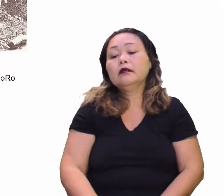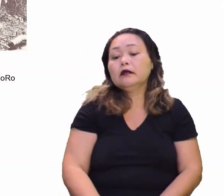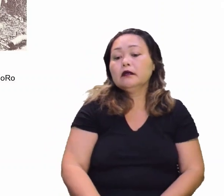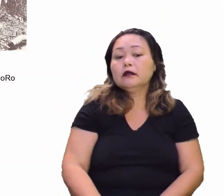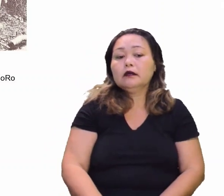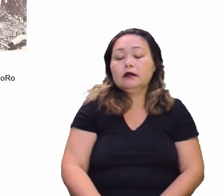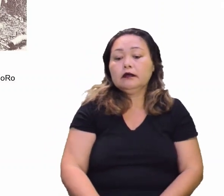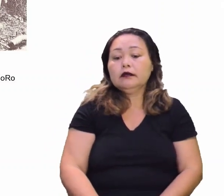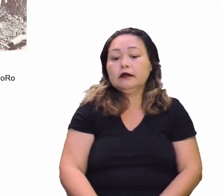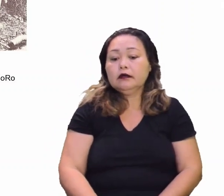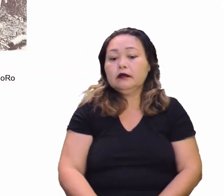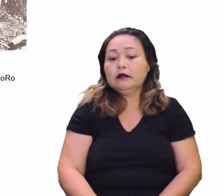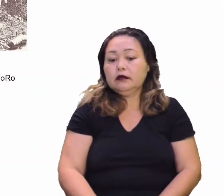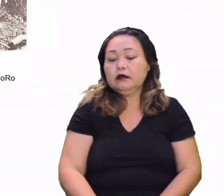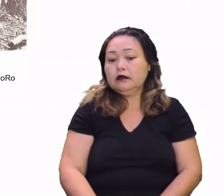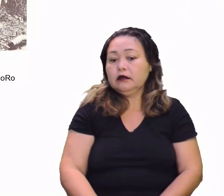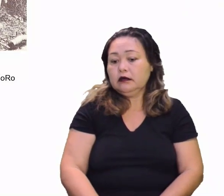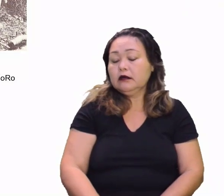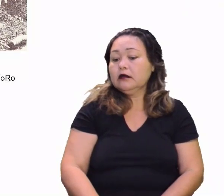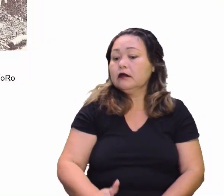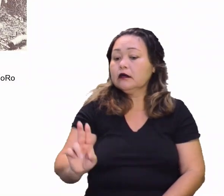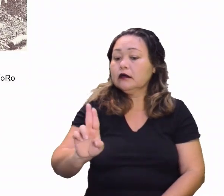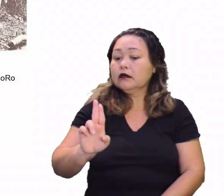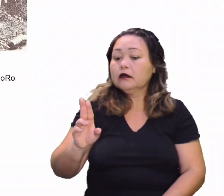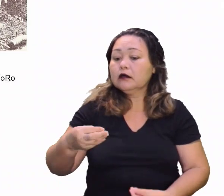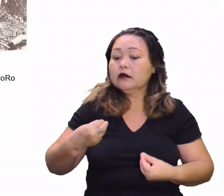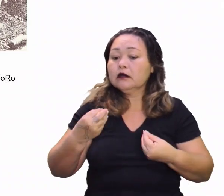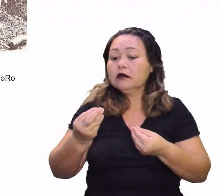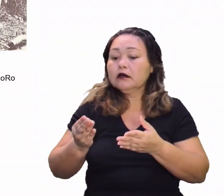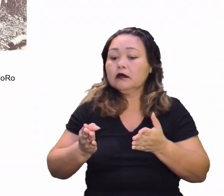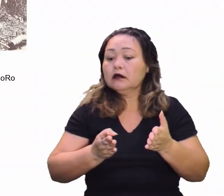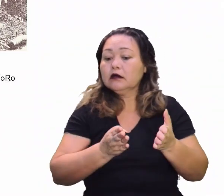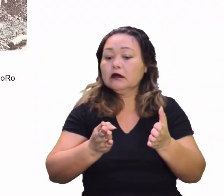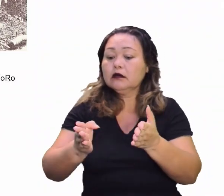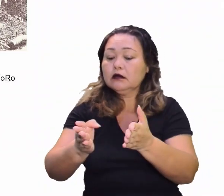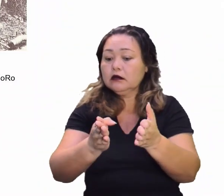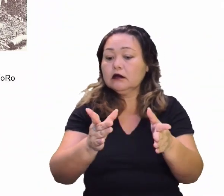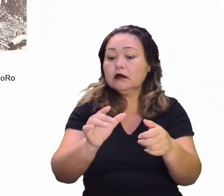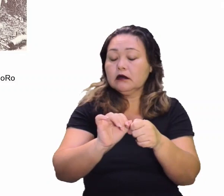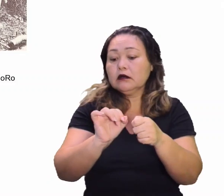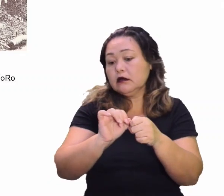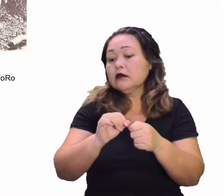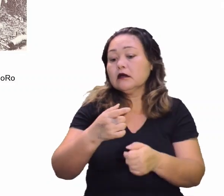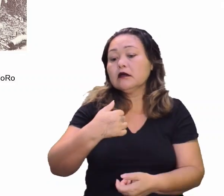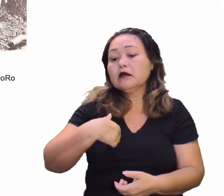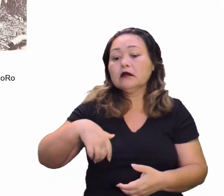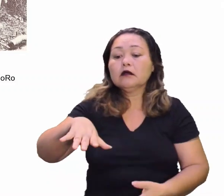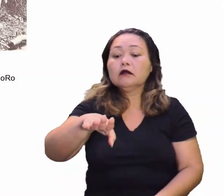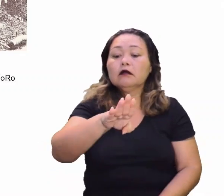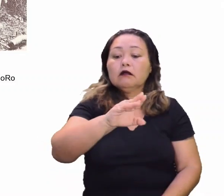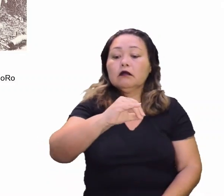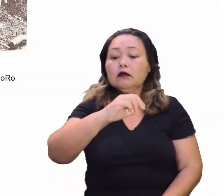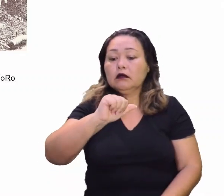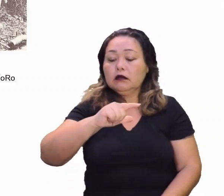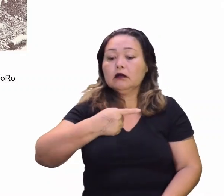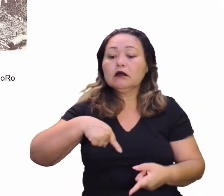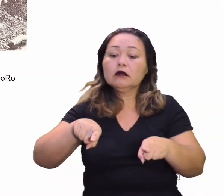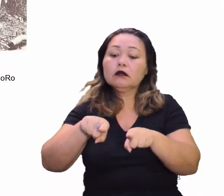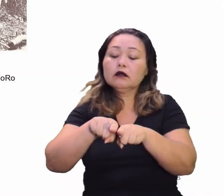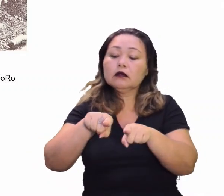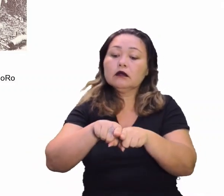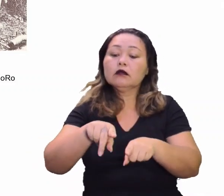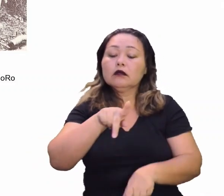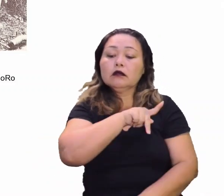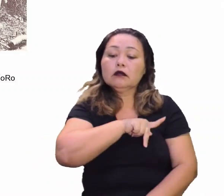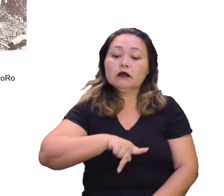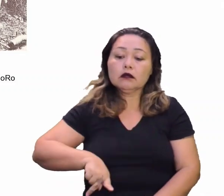Exato. E ainda batizaram o nome de Rio Roosevelt, que é hoje o nome da bacia também. É